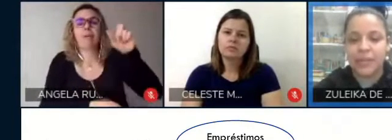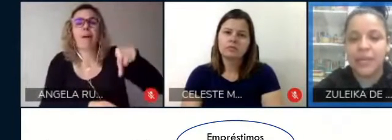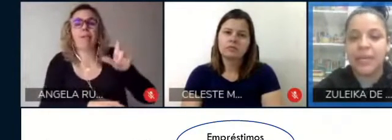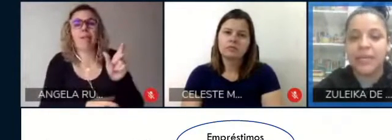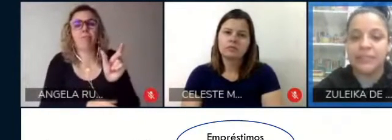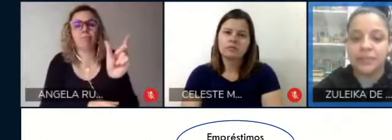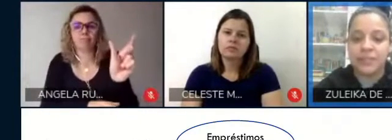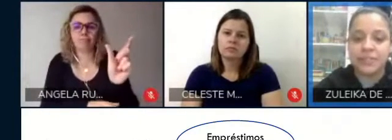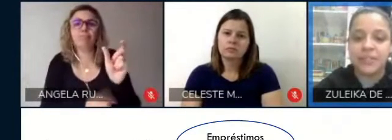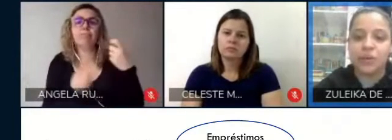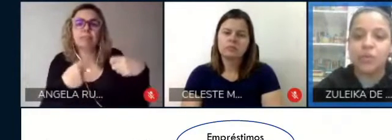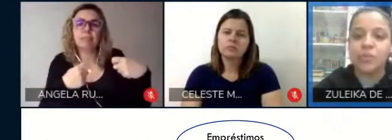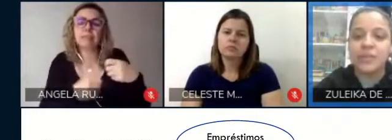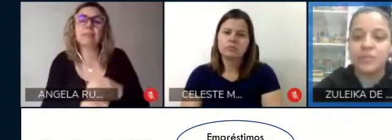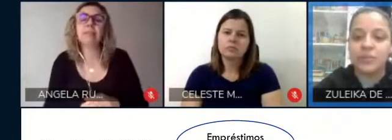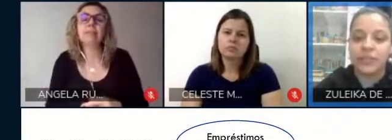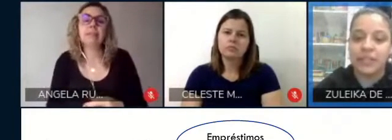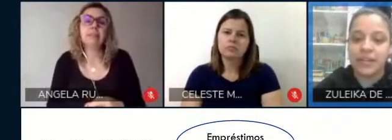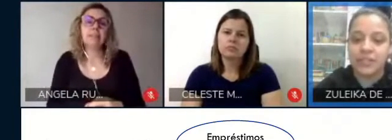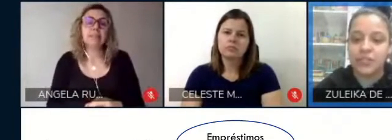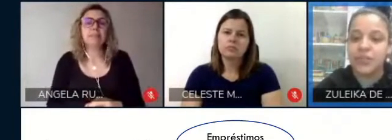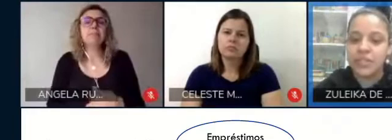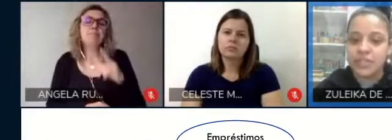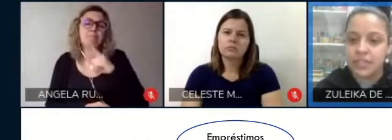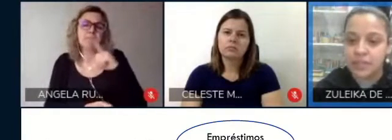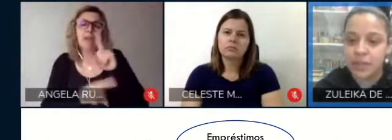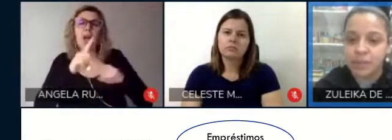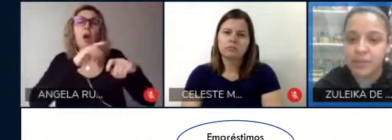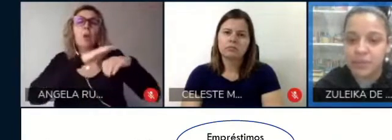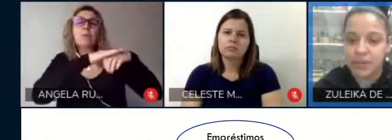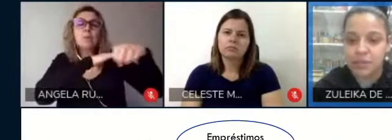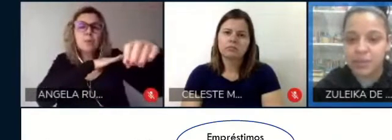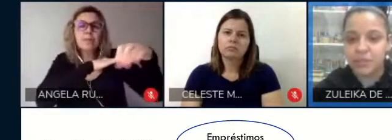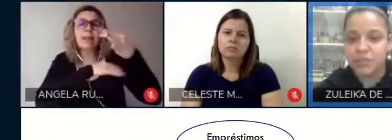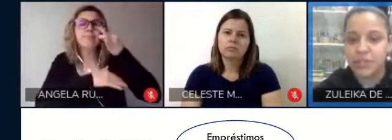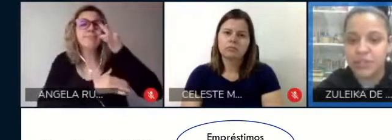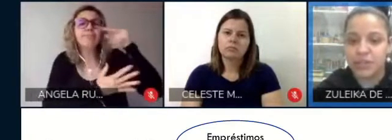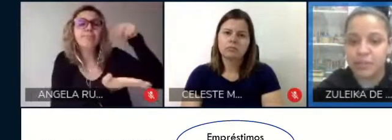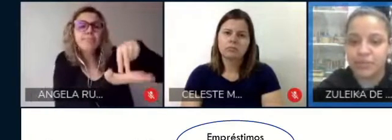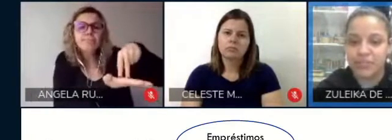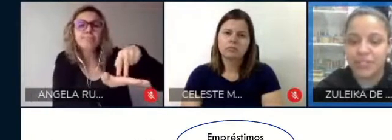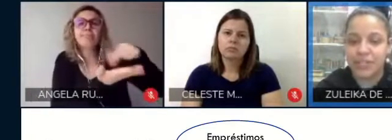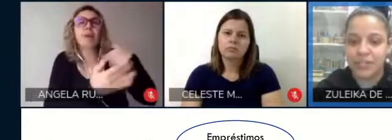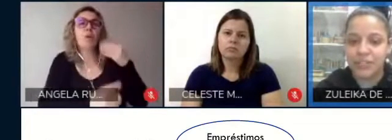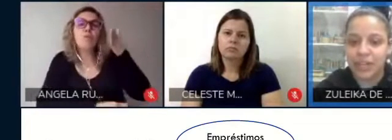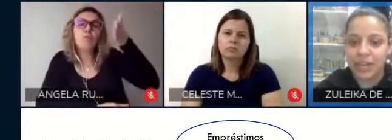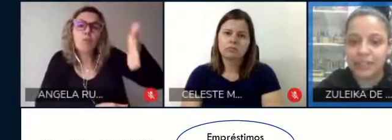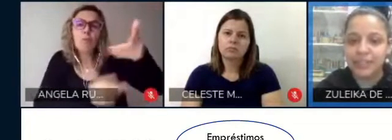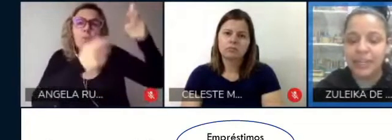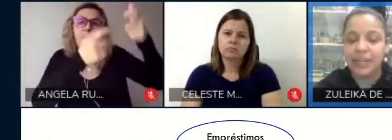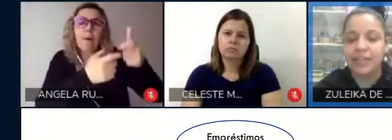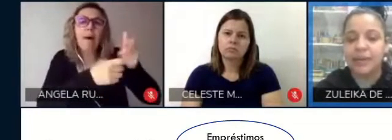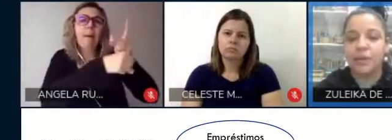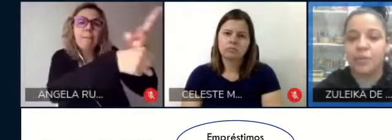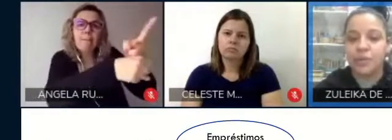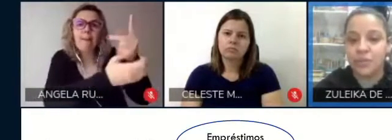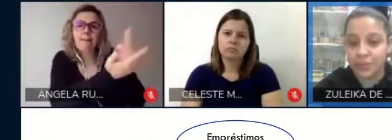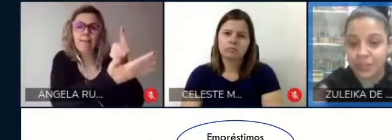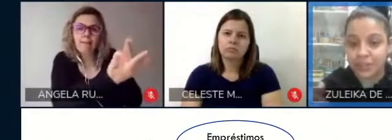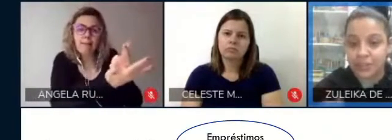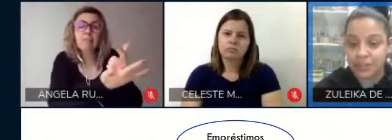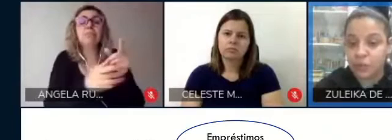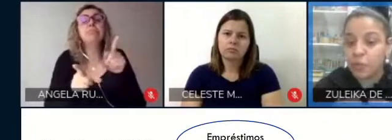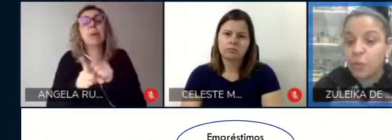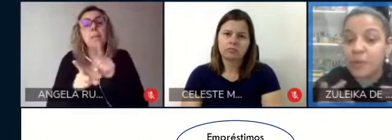desse cartão. Então, existem algumas unidades físicas para as quais eu posso me direcionar para fazer a retirada, né?